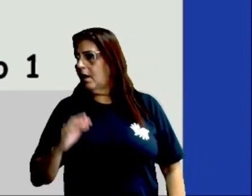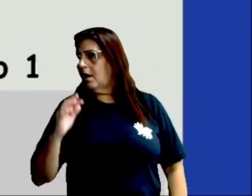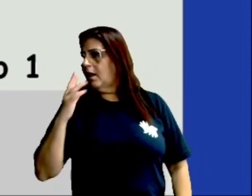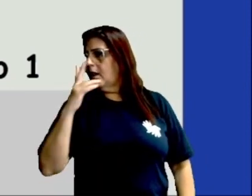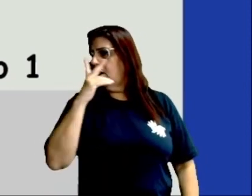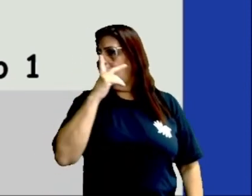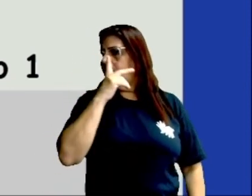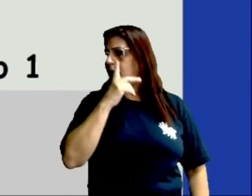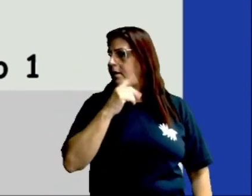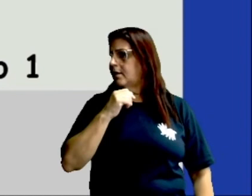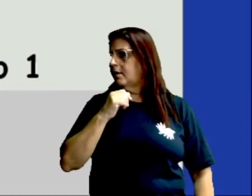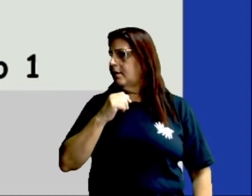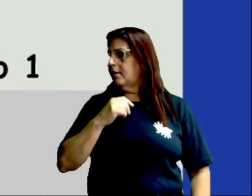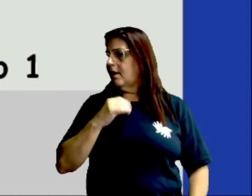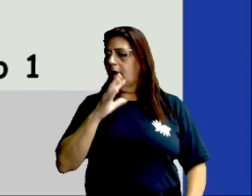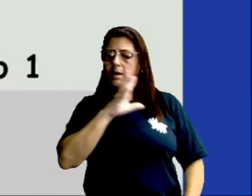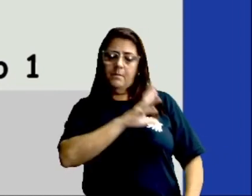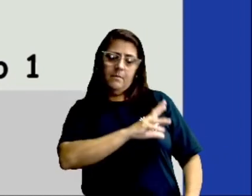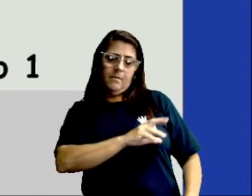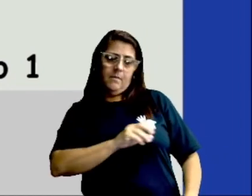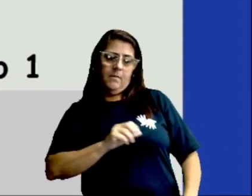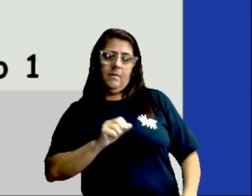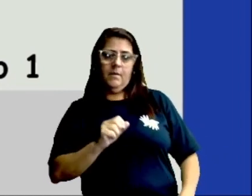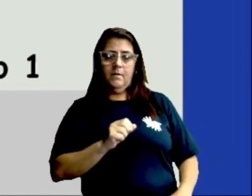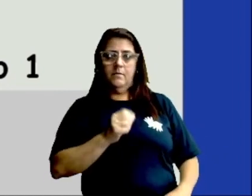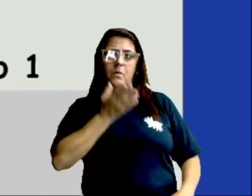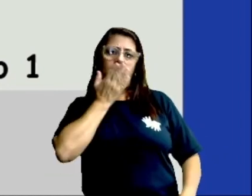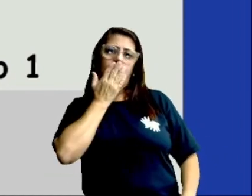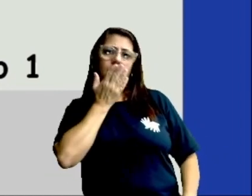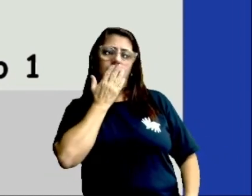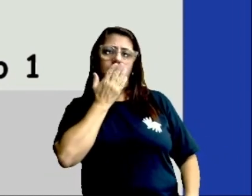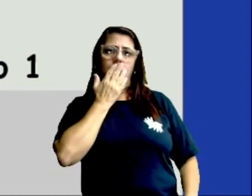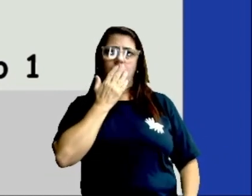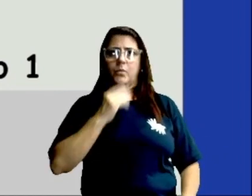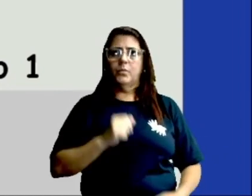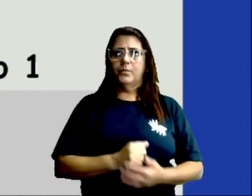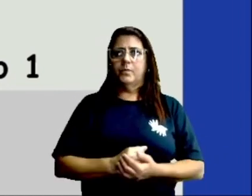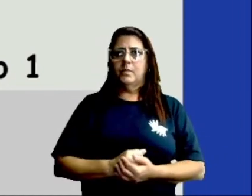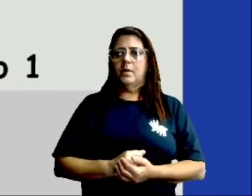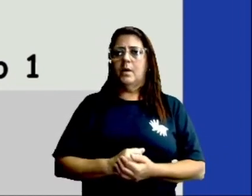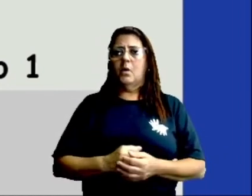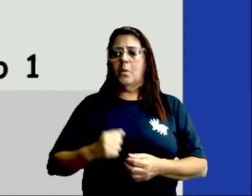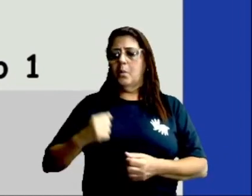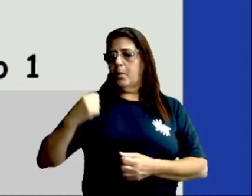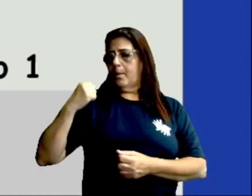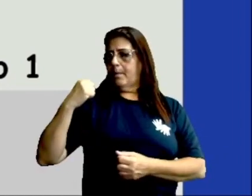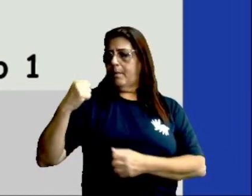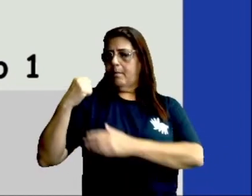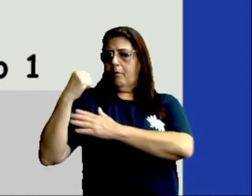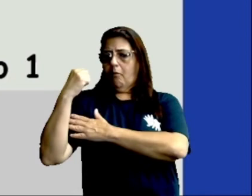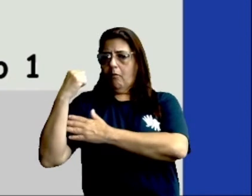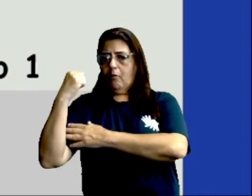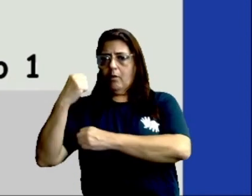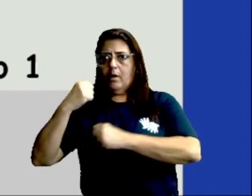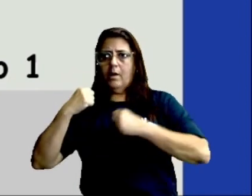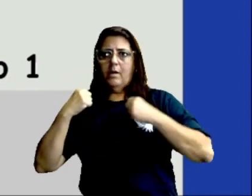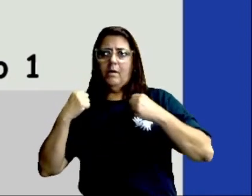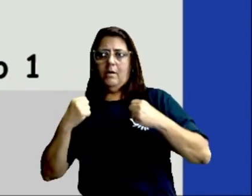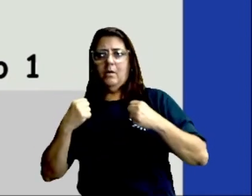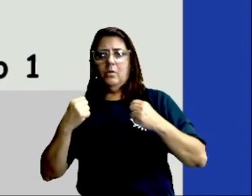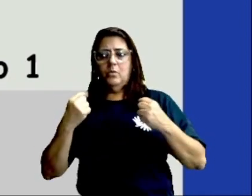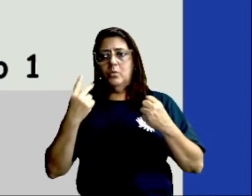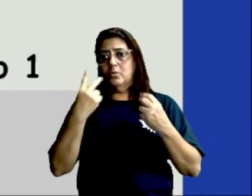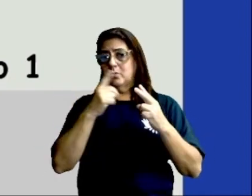meiga Potira amava o jovem valente chefe da tribo, o guerreiro Itajibá, o braço de pedra.